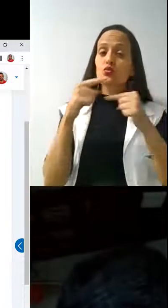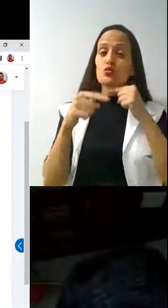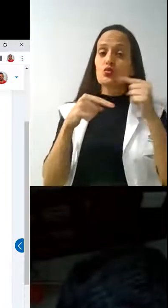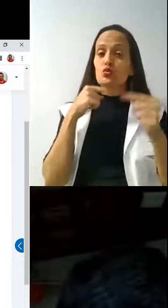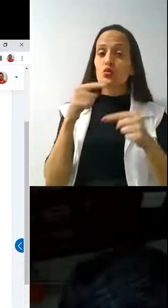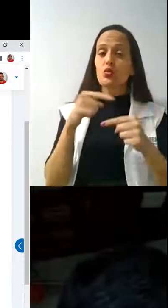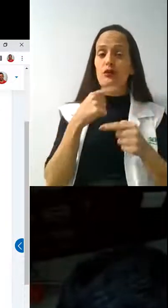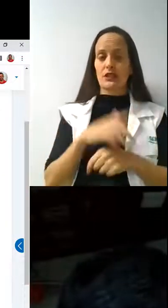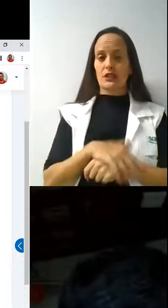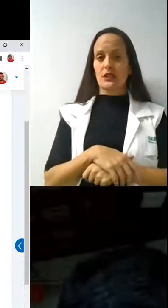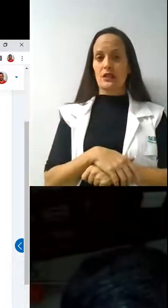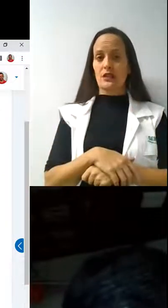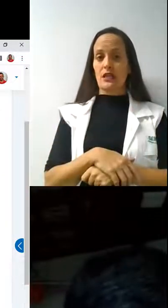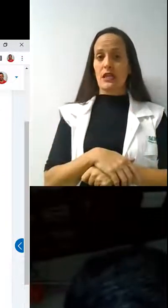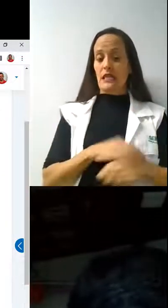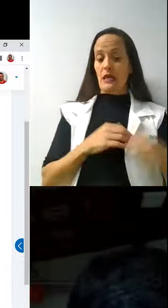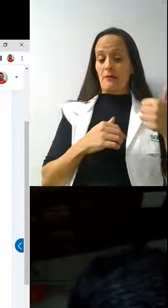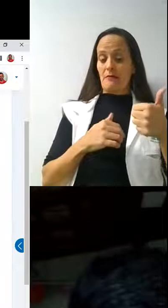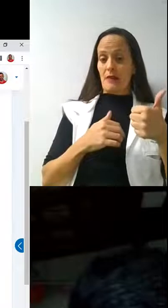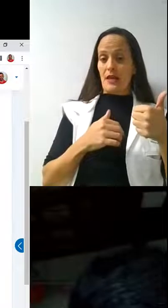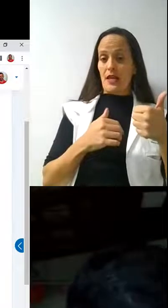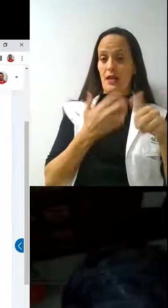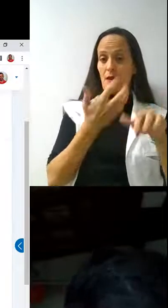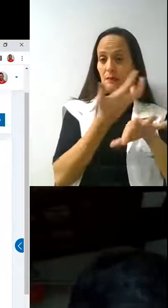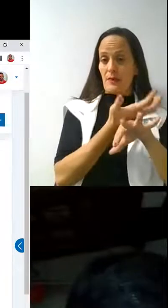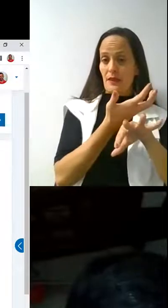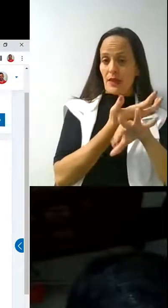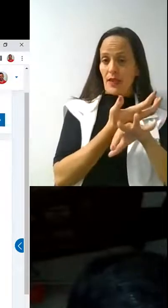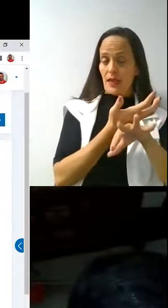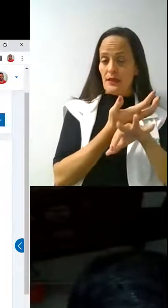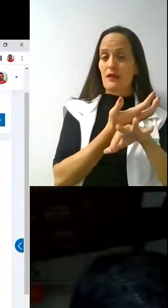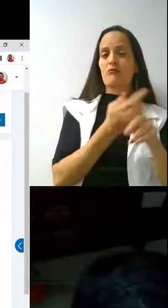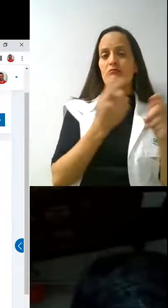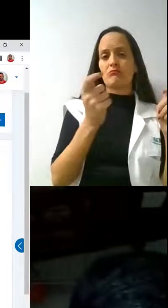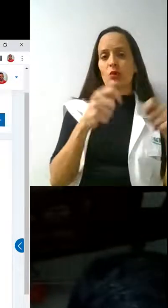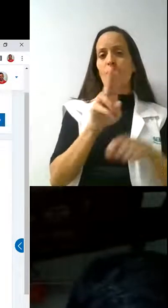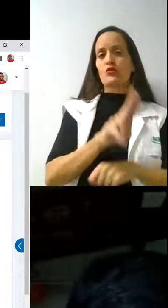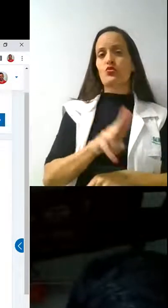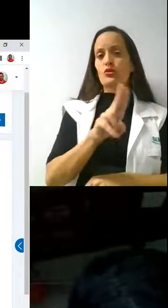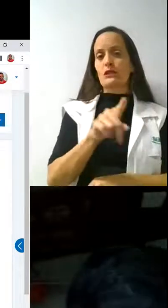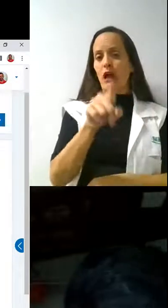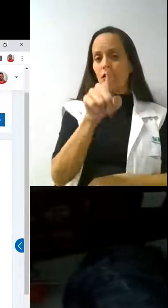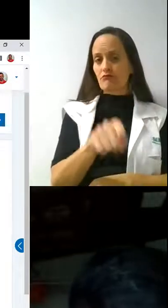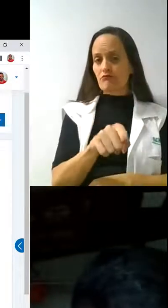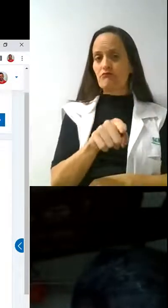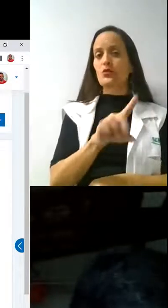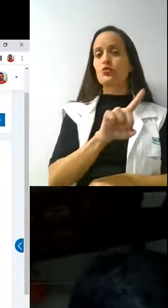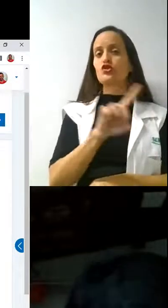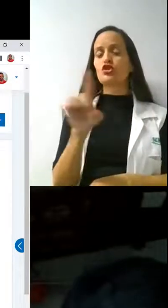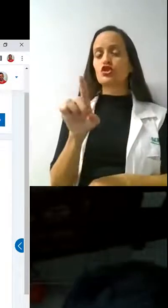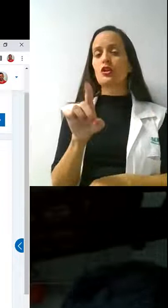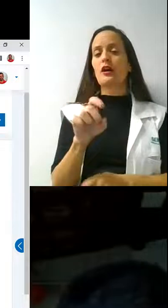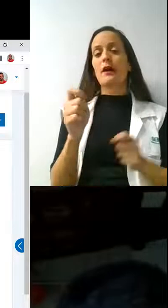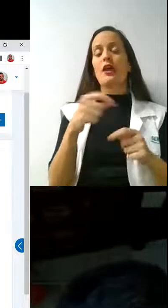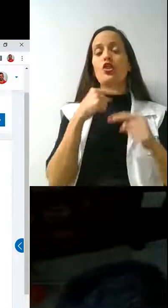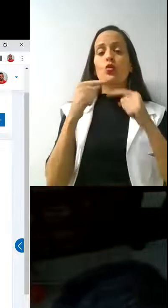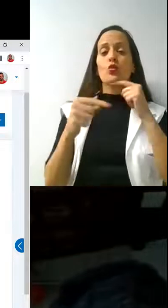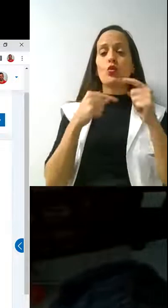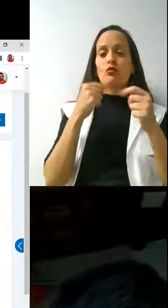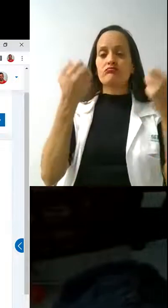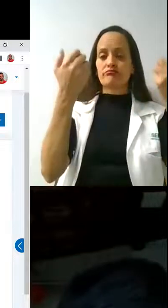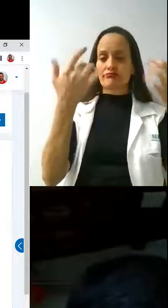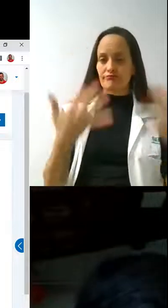de sistemas de medida e representação gráfica, a gente pode usar uma dessas datas aqui, ó, para poder tirar dúvidas a